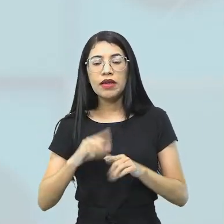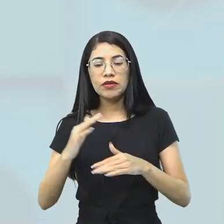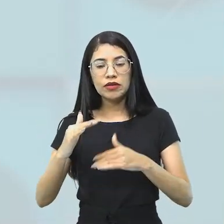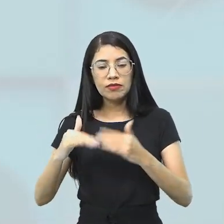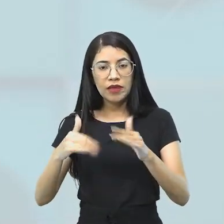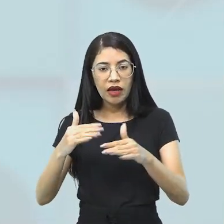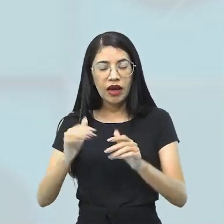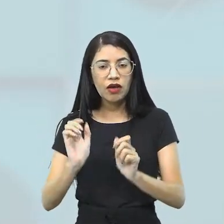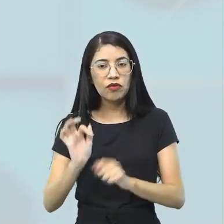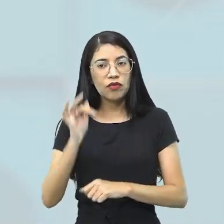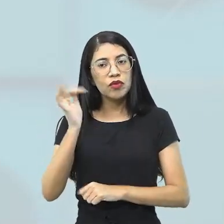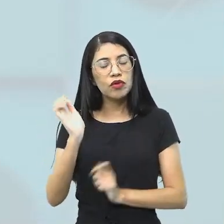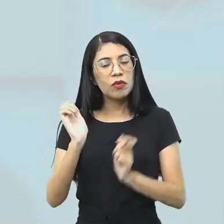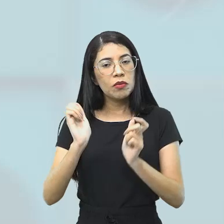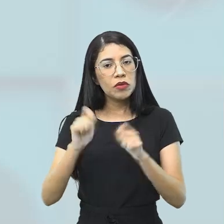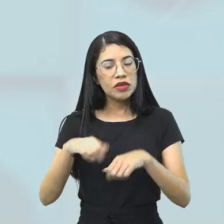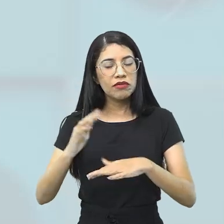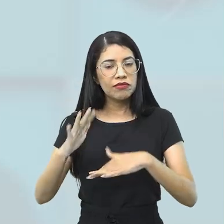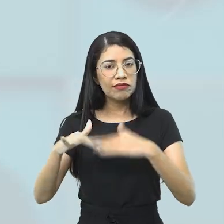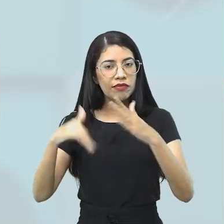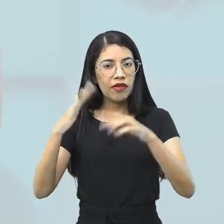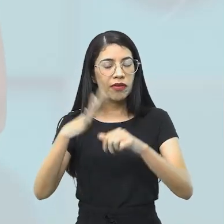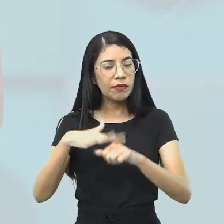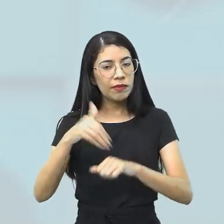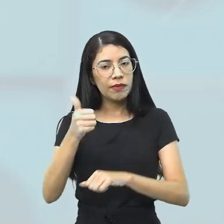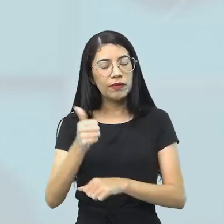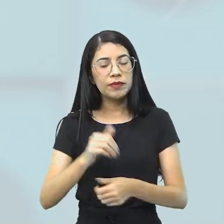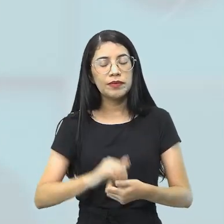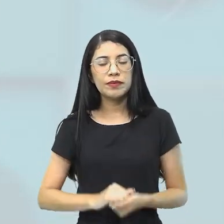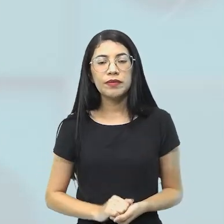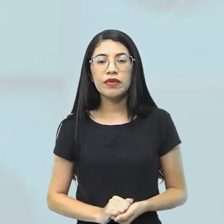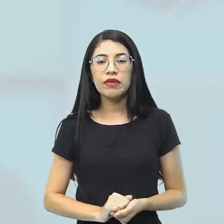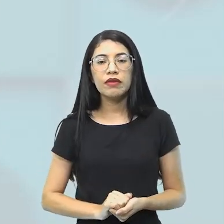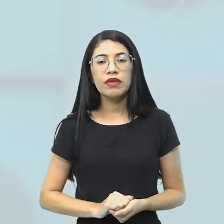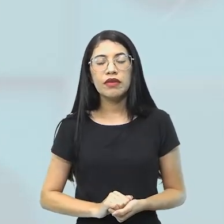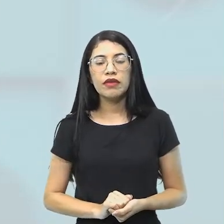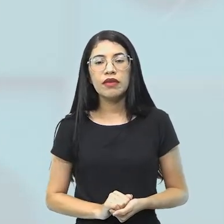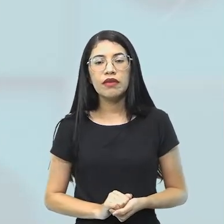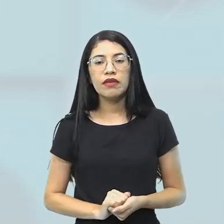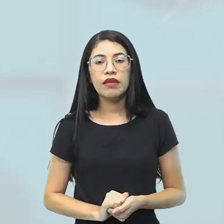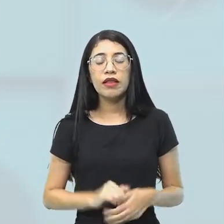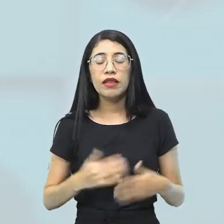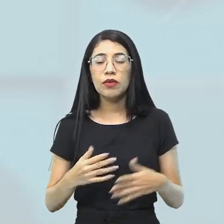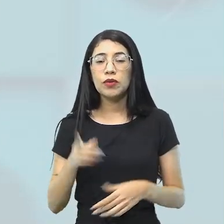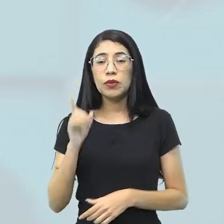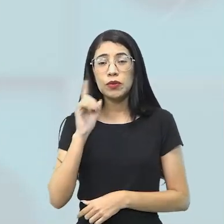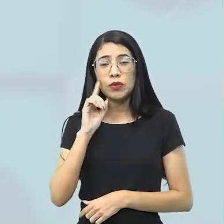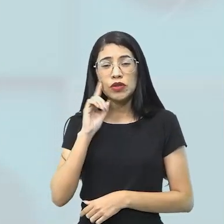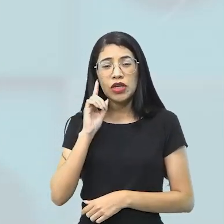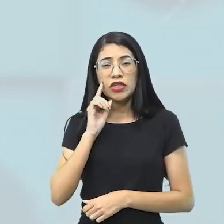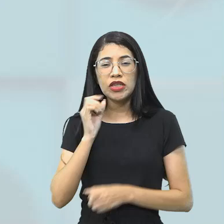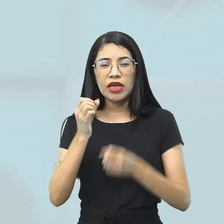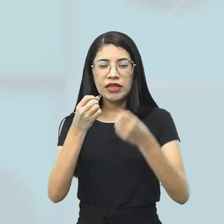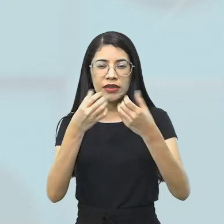quiser, futuramente vai evoluir, né? E aí, como eu disse para vocês, se fala do dia a dia, ele traz